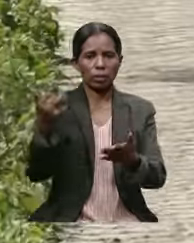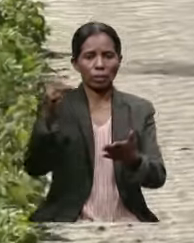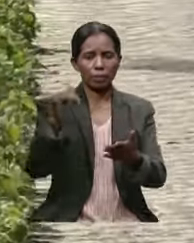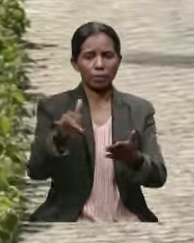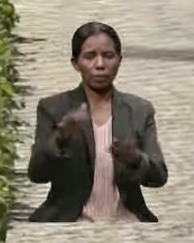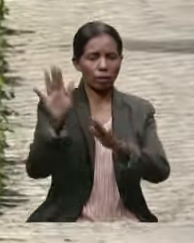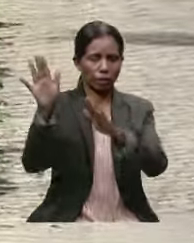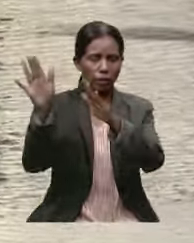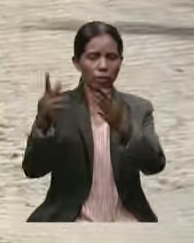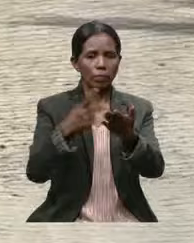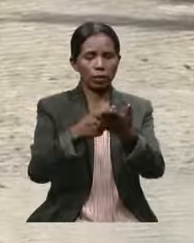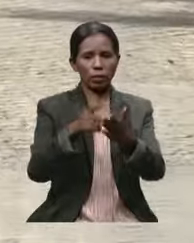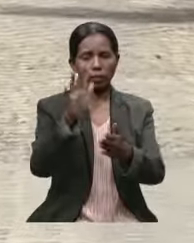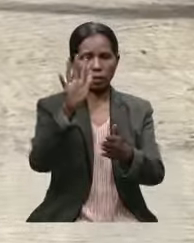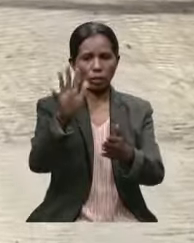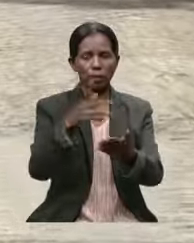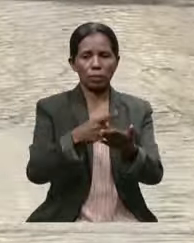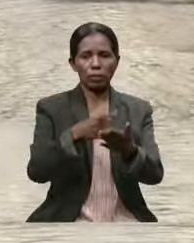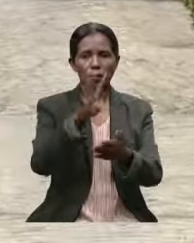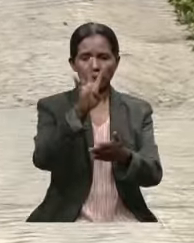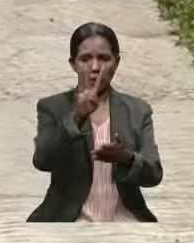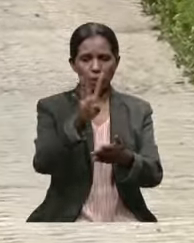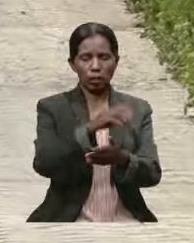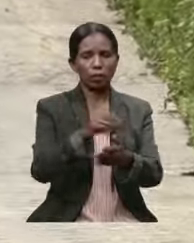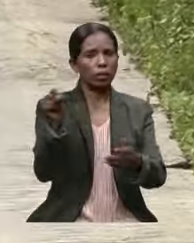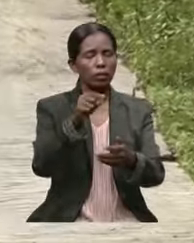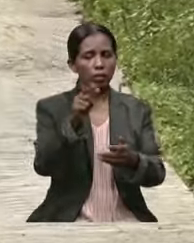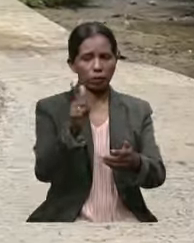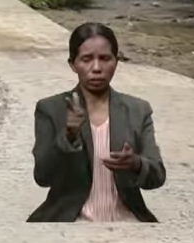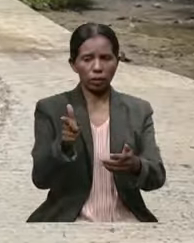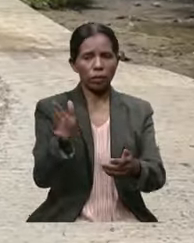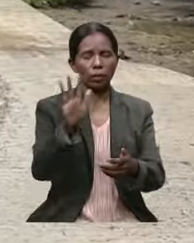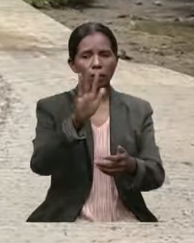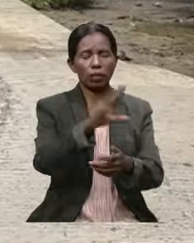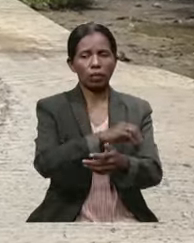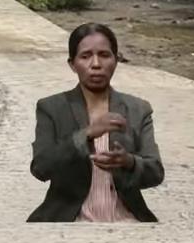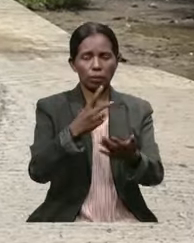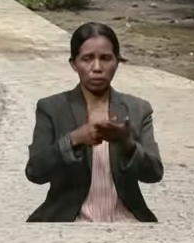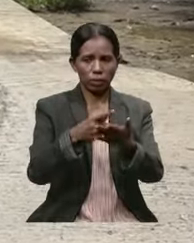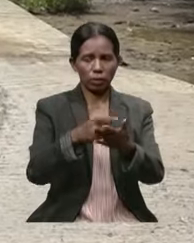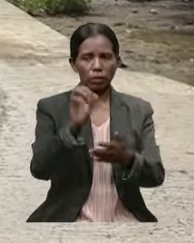rural, projeto lima, projeto hat foi atingir porcento lima no resin, enquanto projeto são